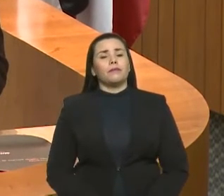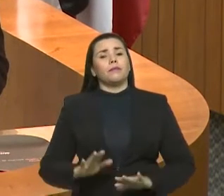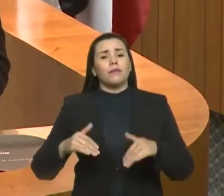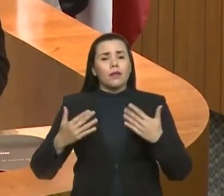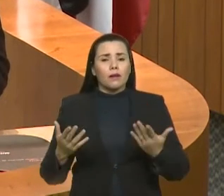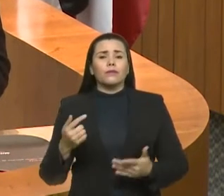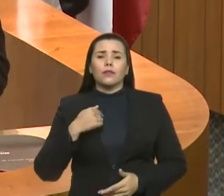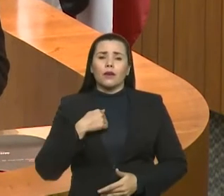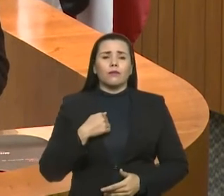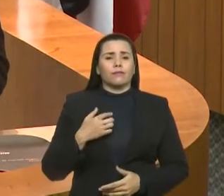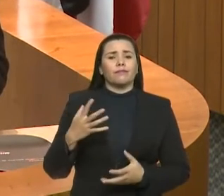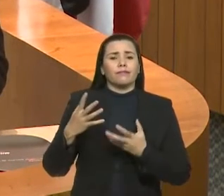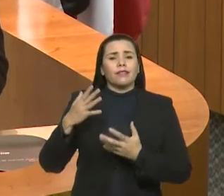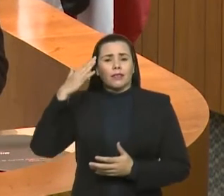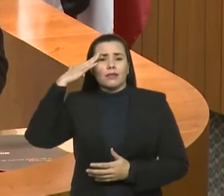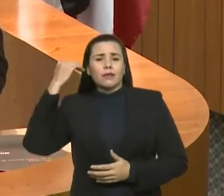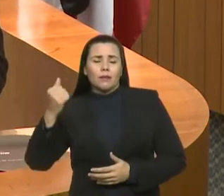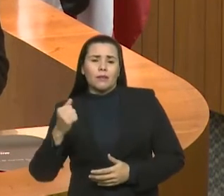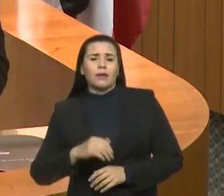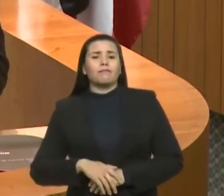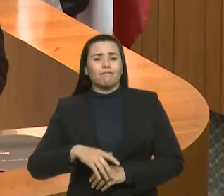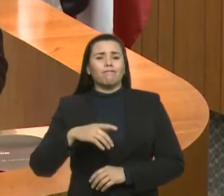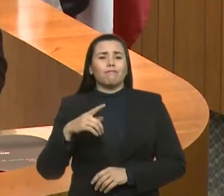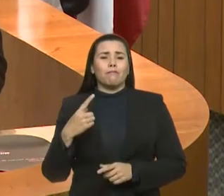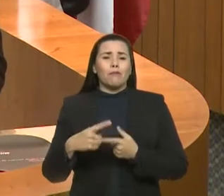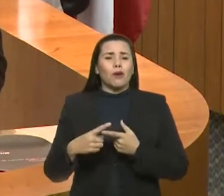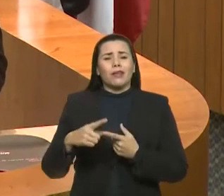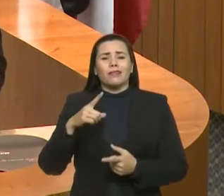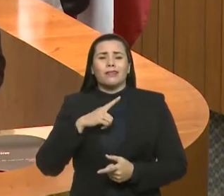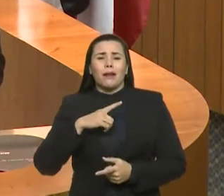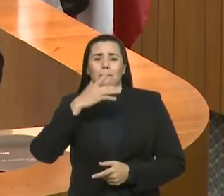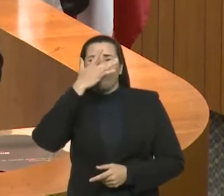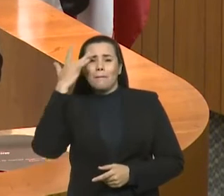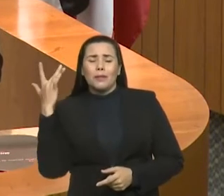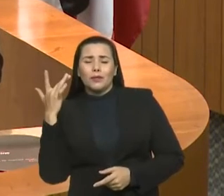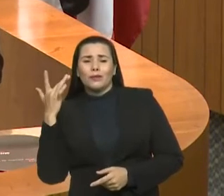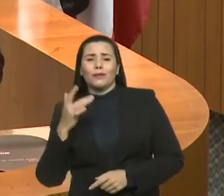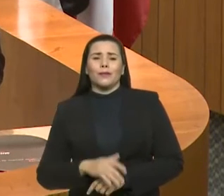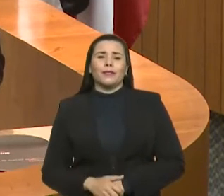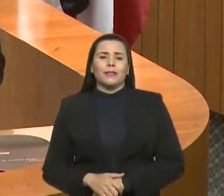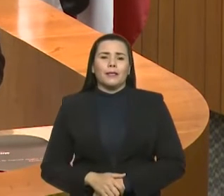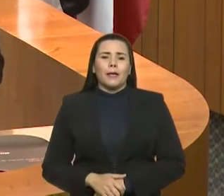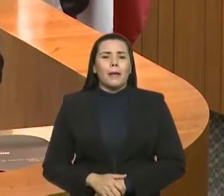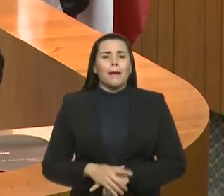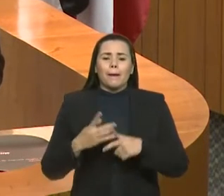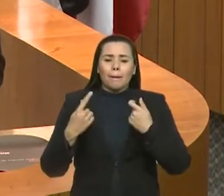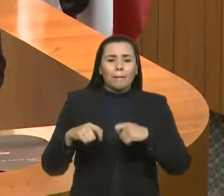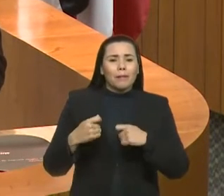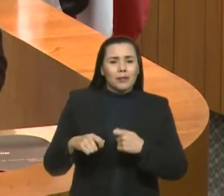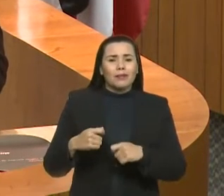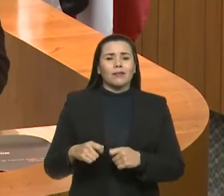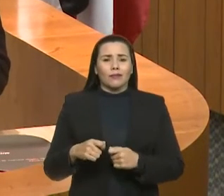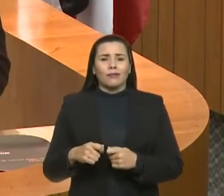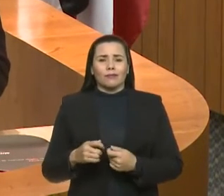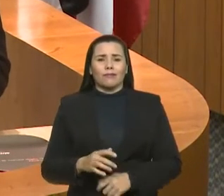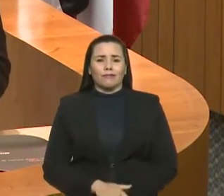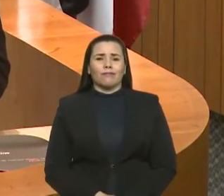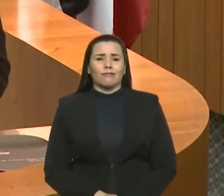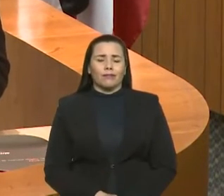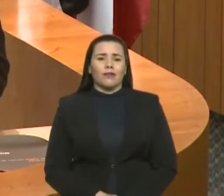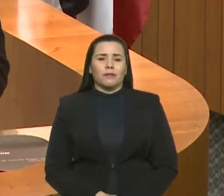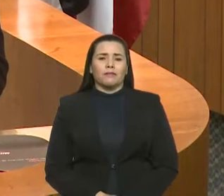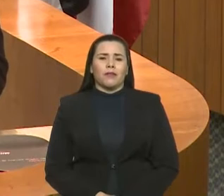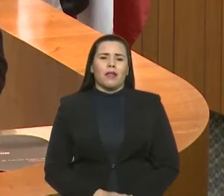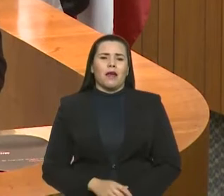precisam fazer seu tratamento de hemodiálise estão ainda tendo que se deslocar até a cidade de Caxias porque